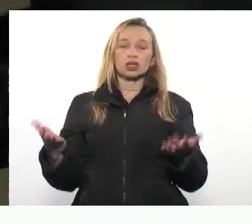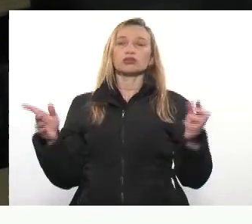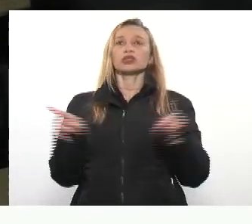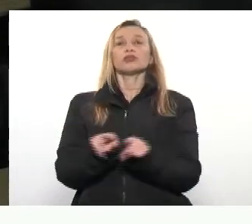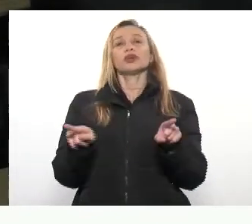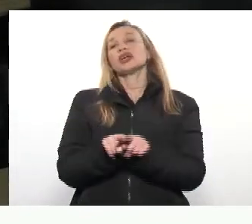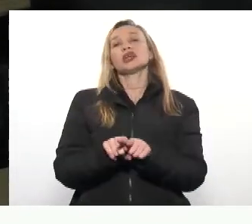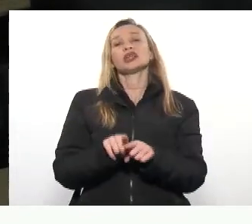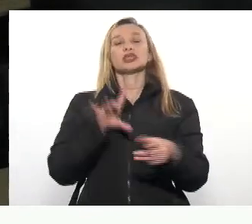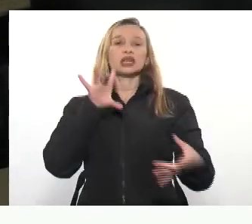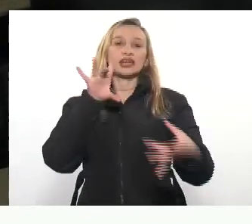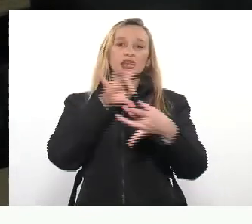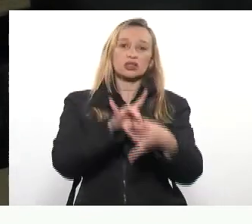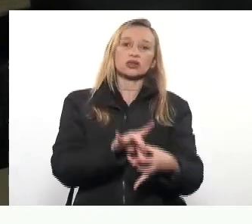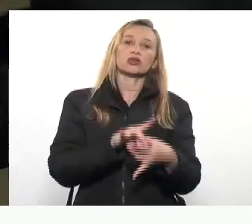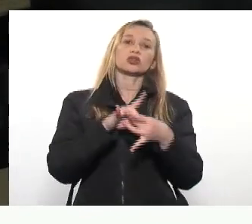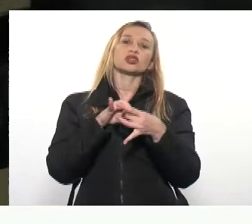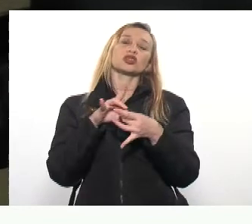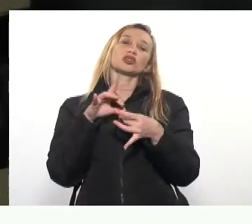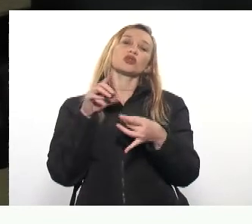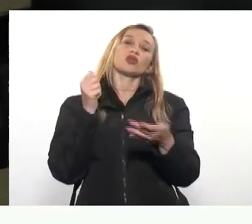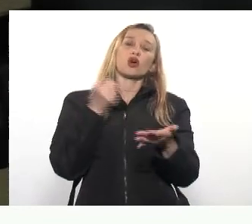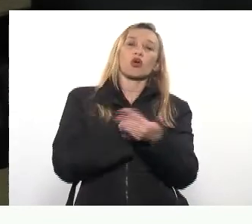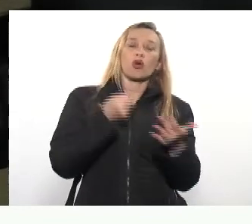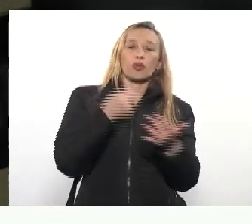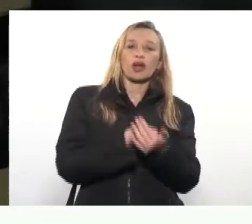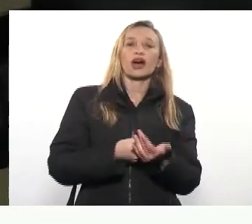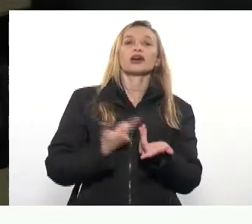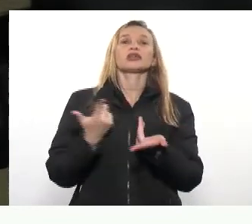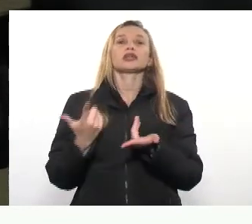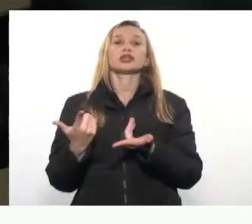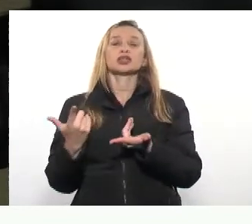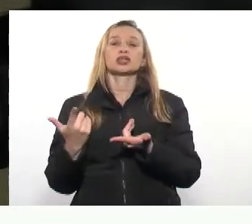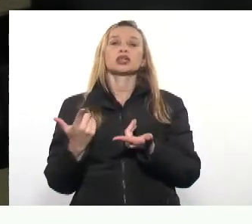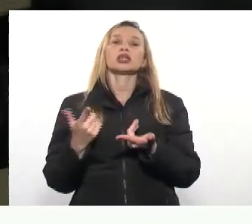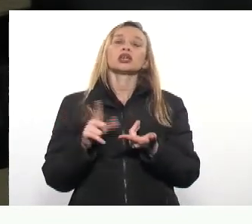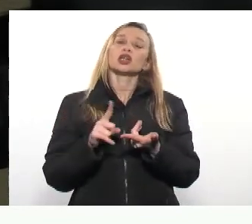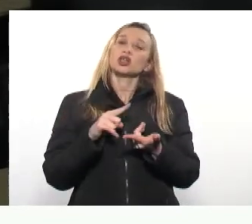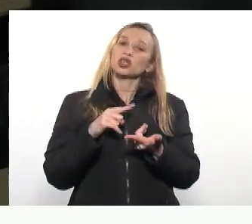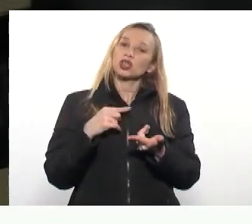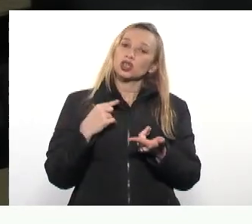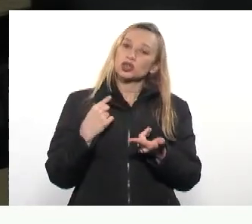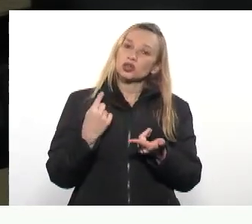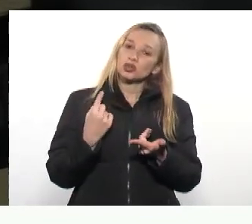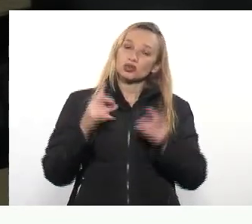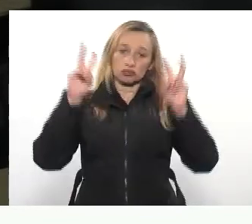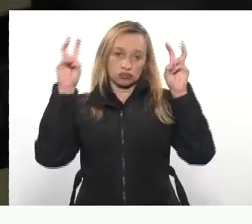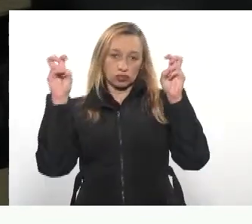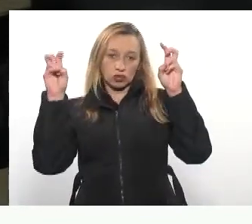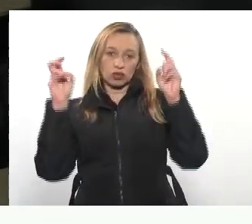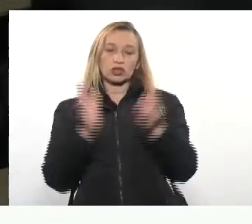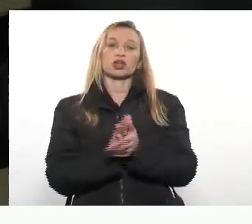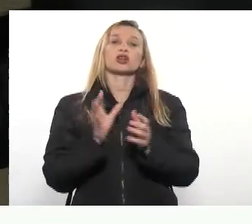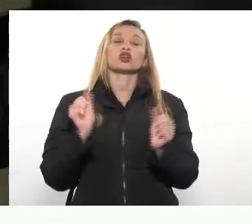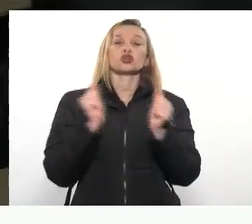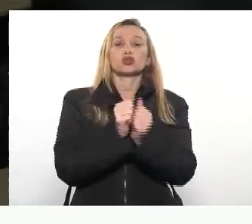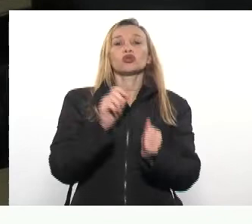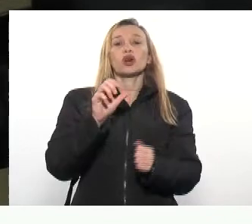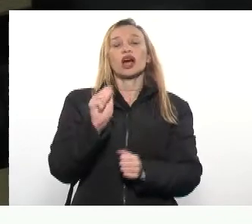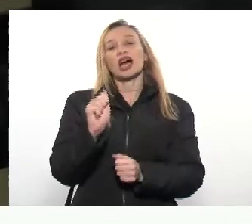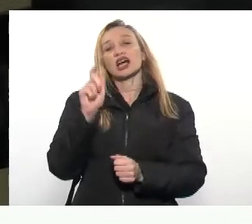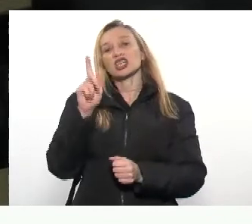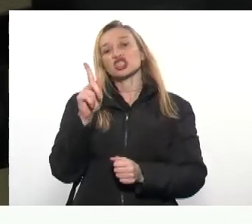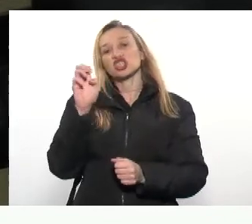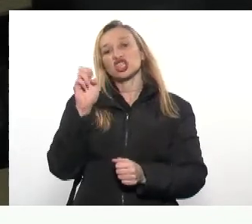também das ligações que são cobradas por estimativa, que também é uma pendência nossa, entre aspas, da companhia com a Genersa, né? A